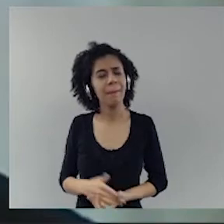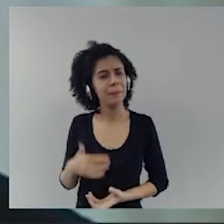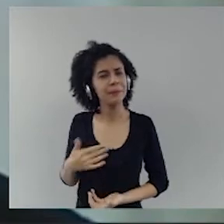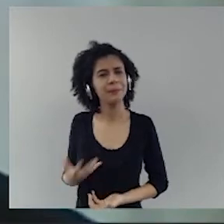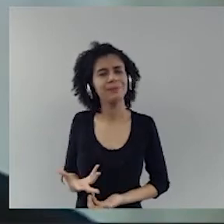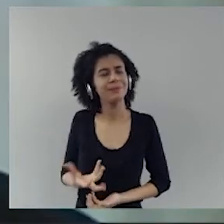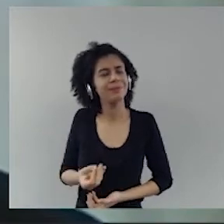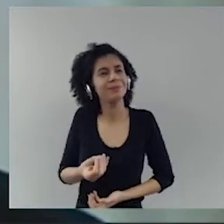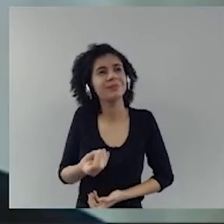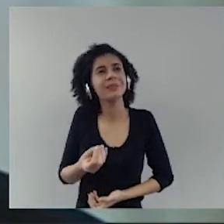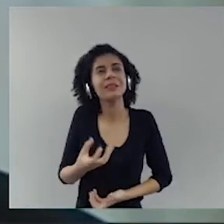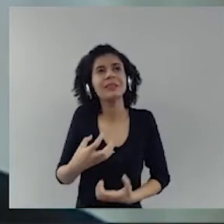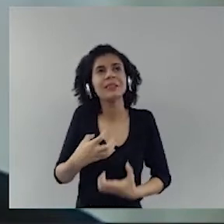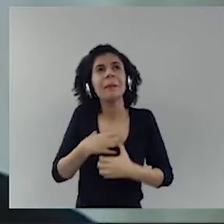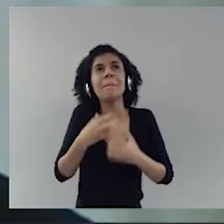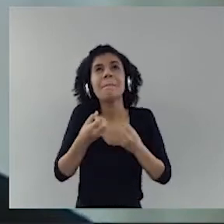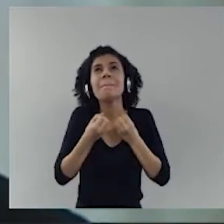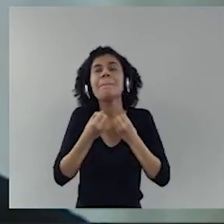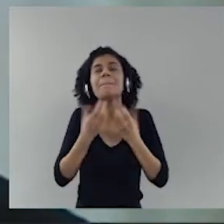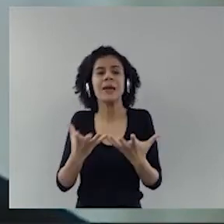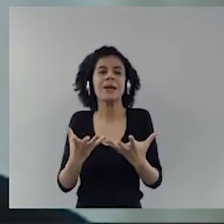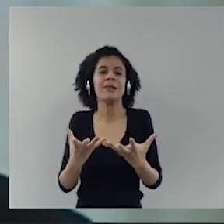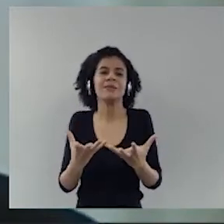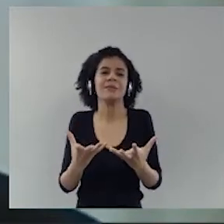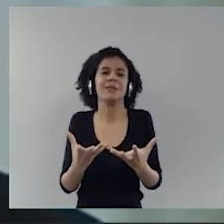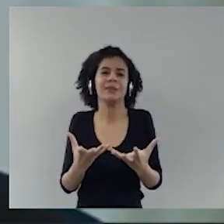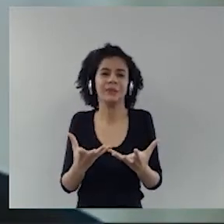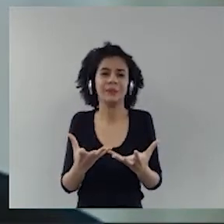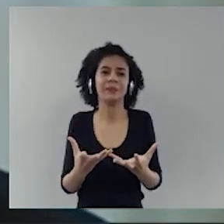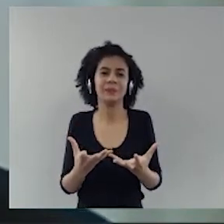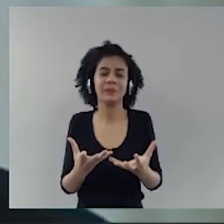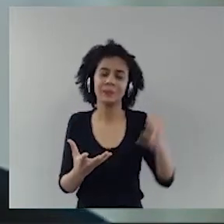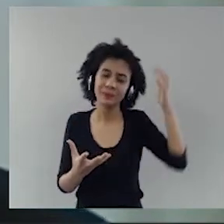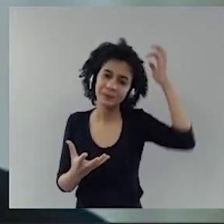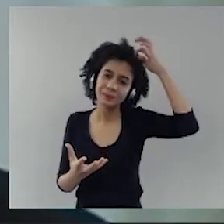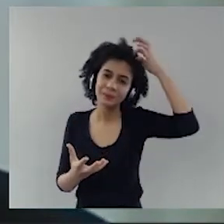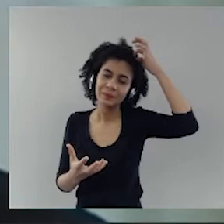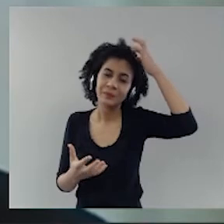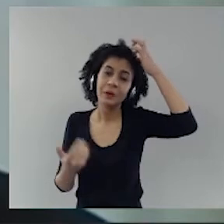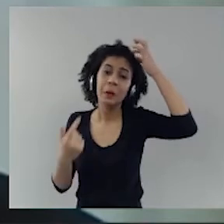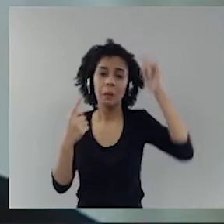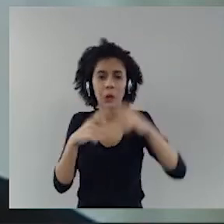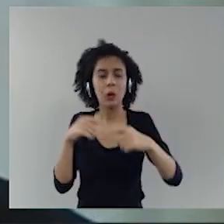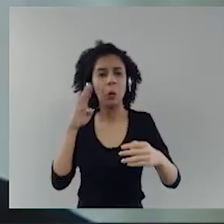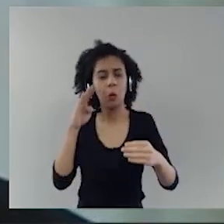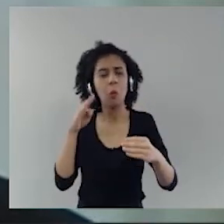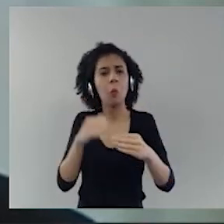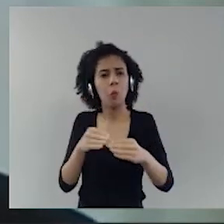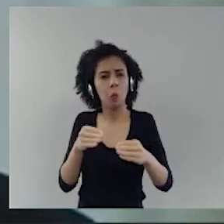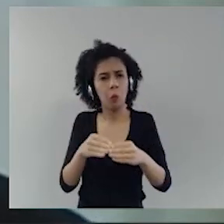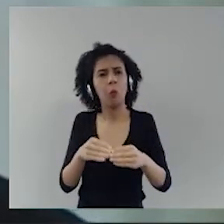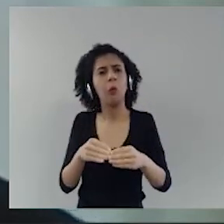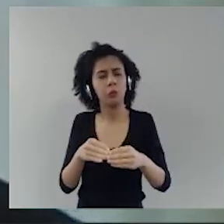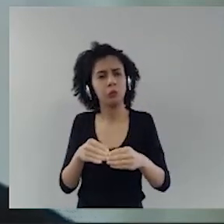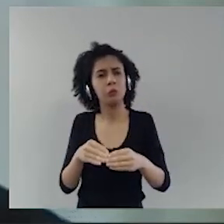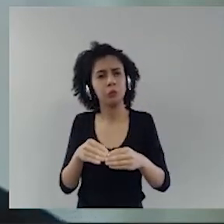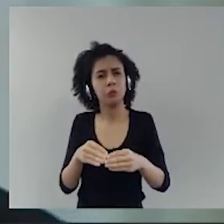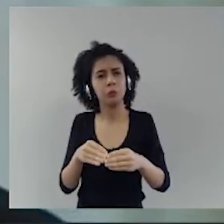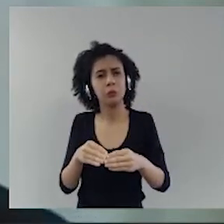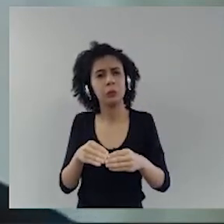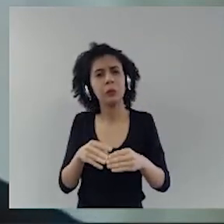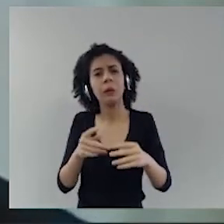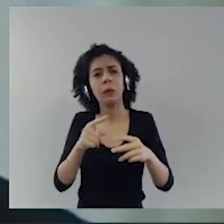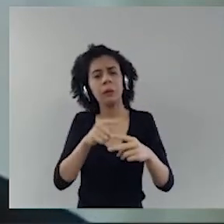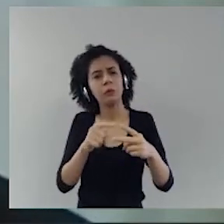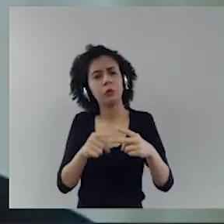assim extremamente confortável porque concordo integralmente com as palavras